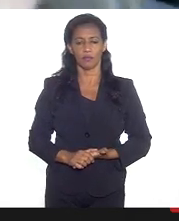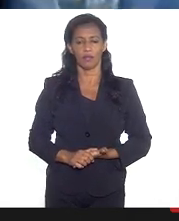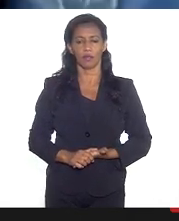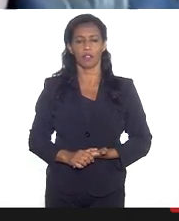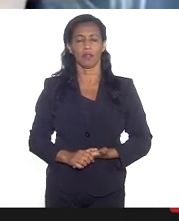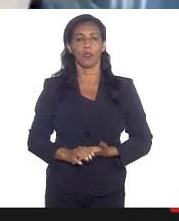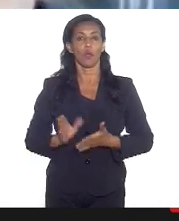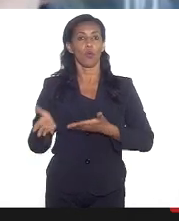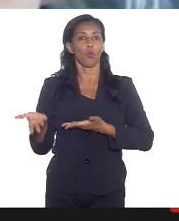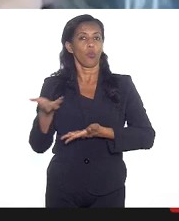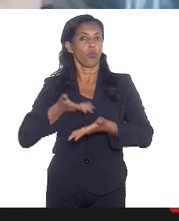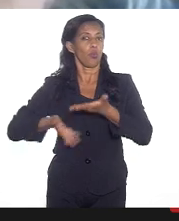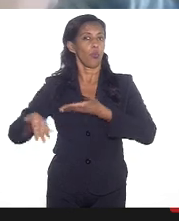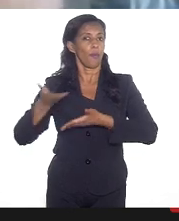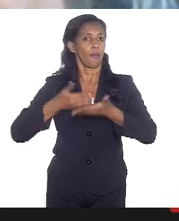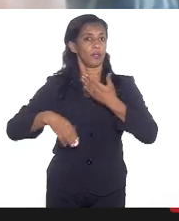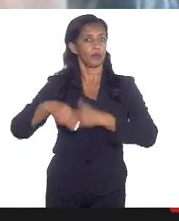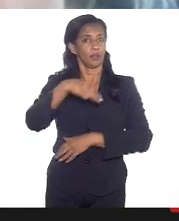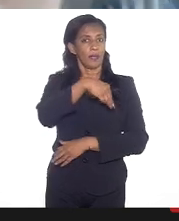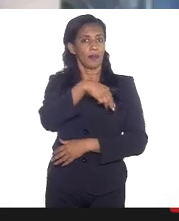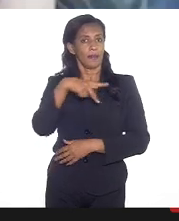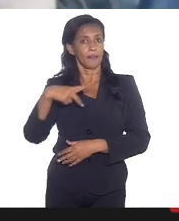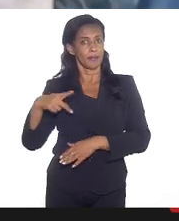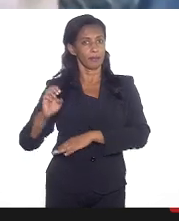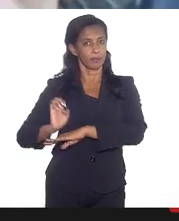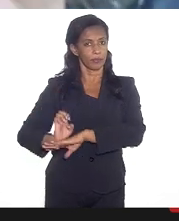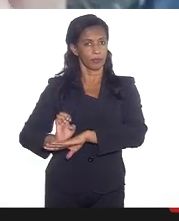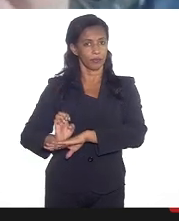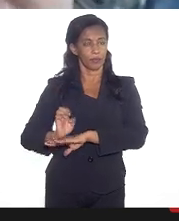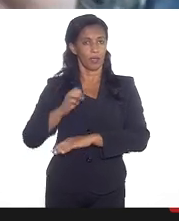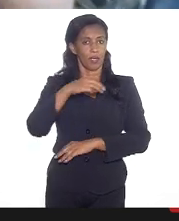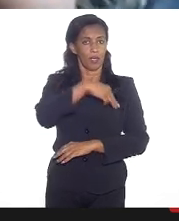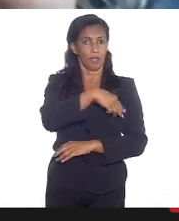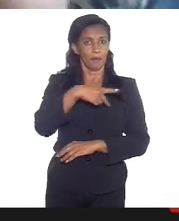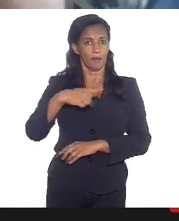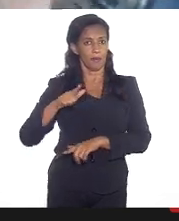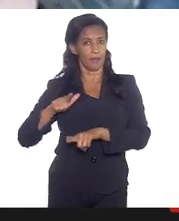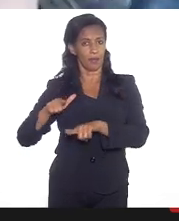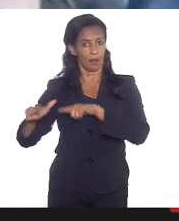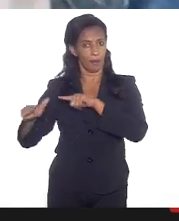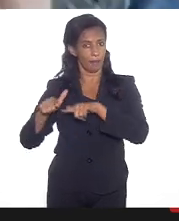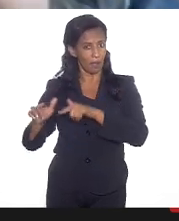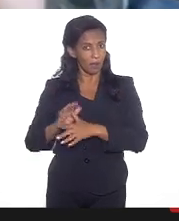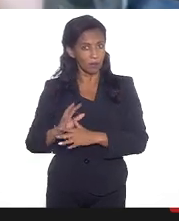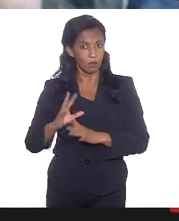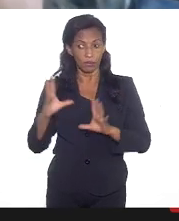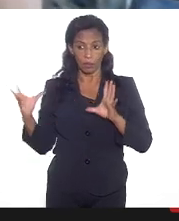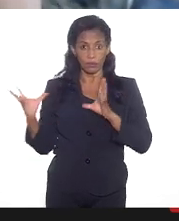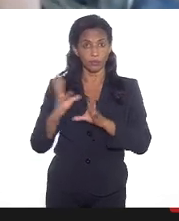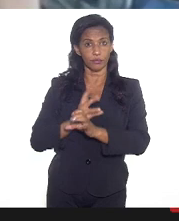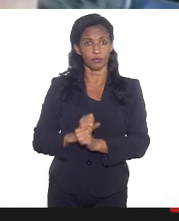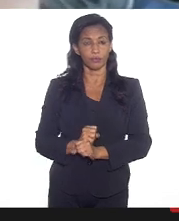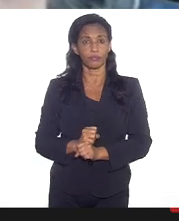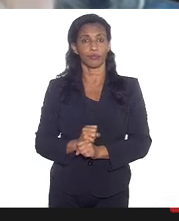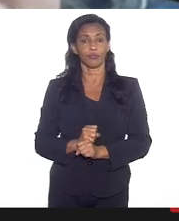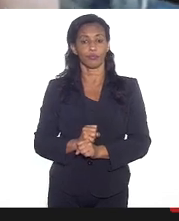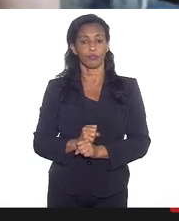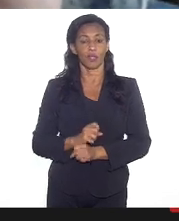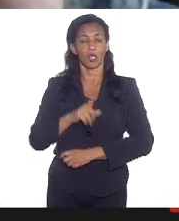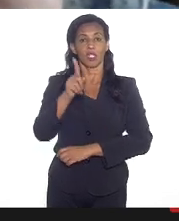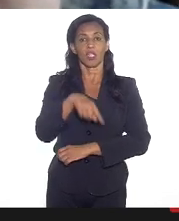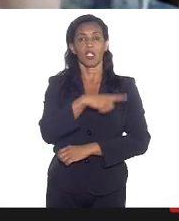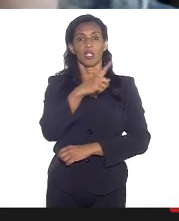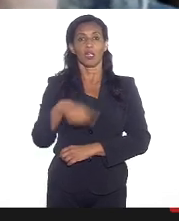a cooperação do Ministério Público Estadual, do Ministério Público do Trabalho, nós nos somamos e anulamos